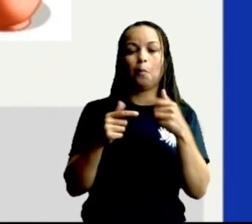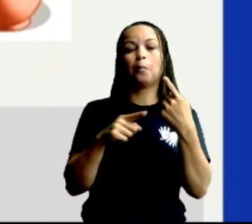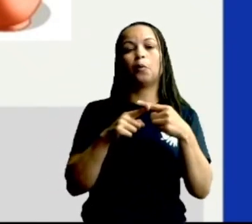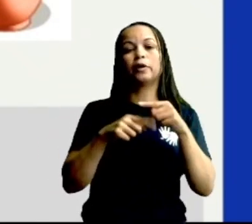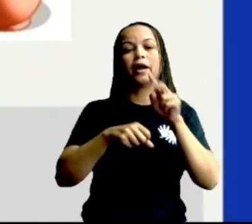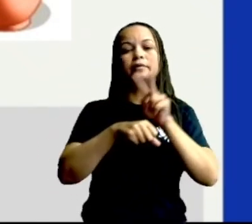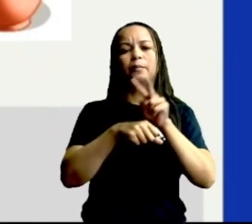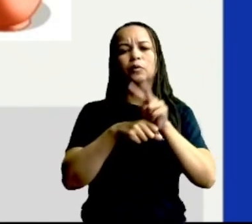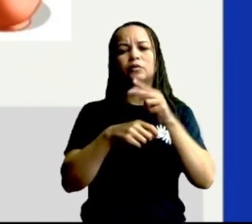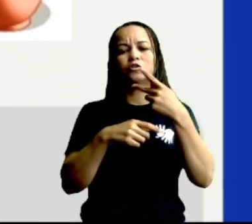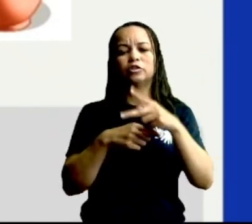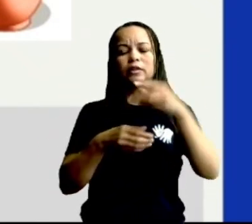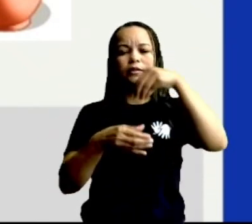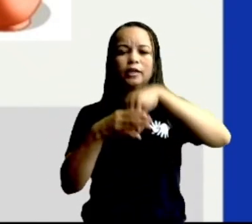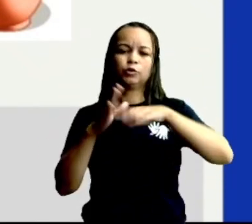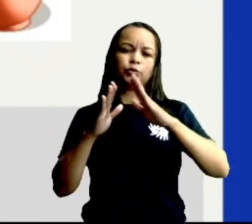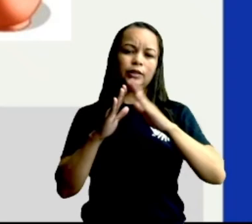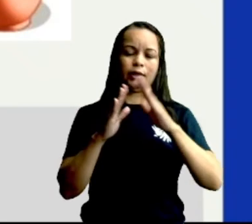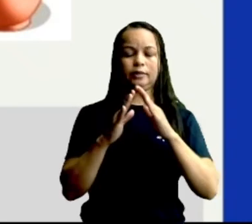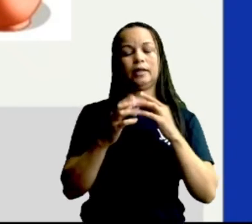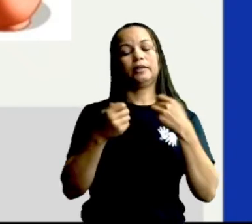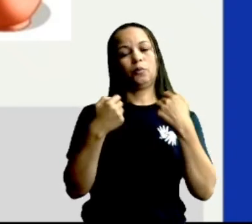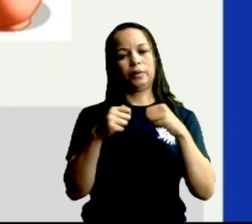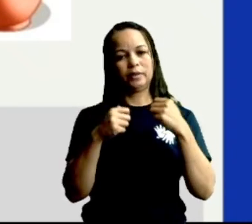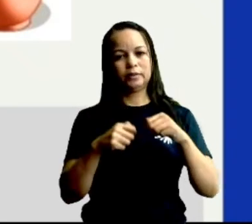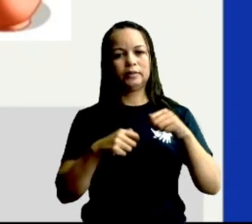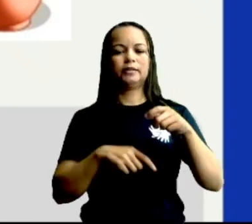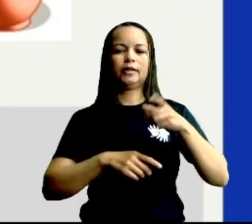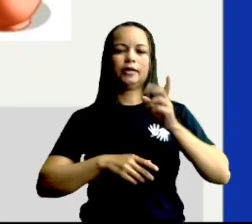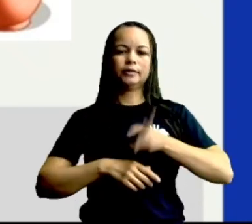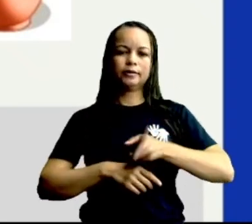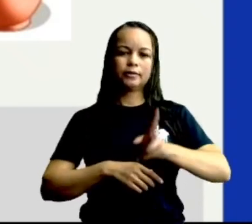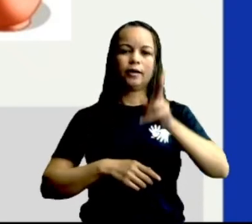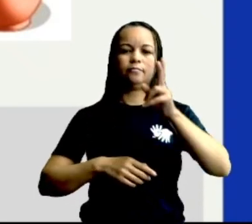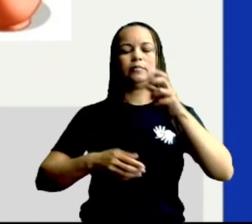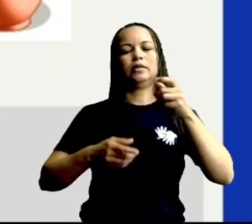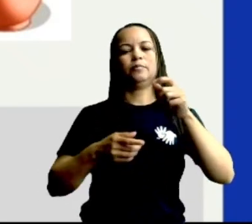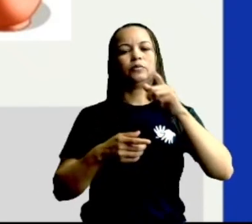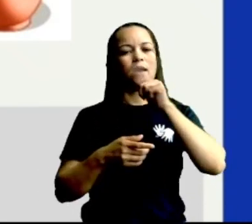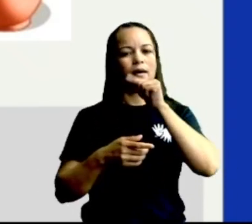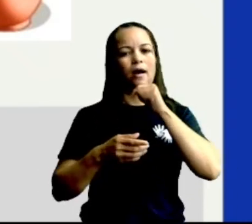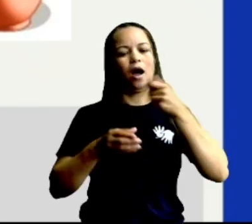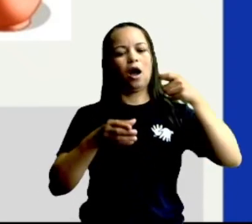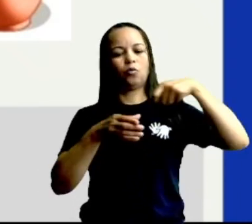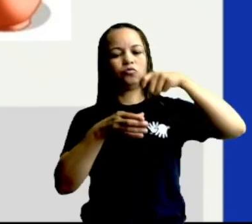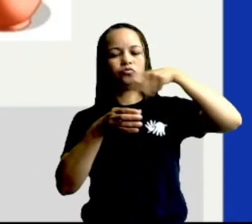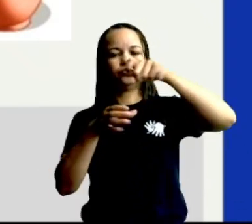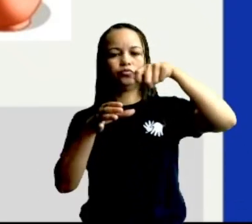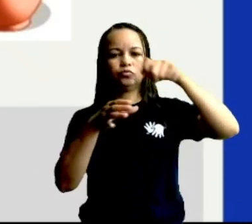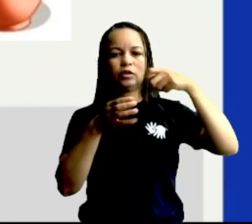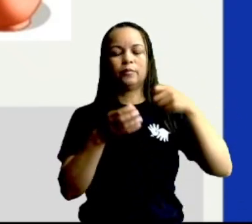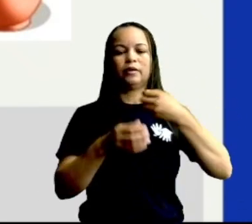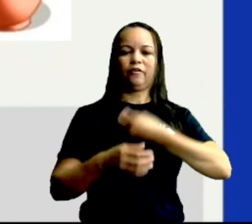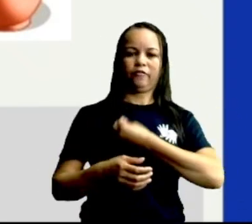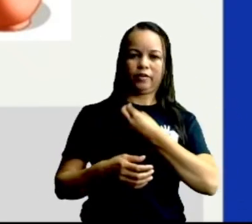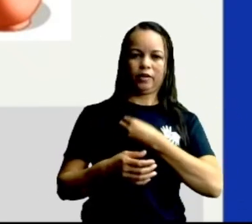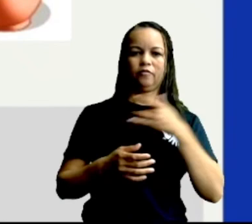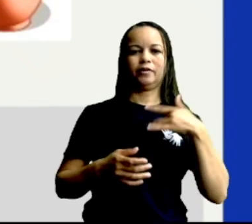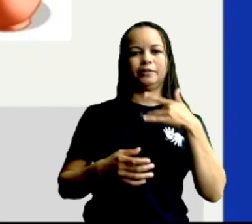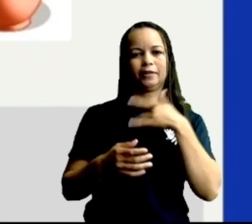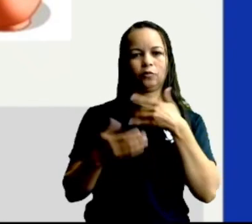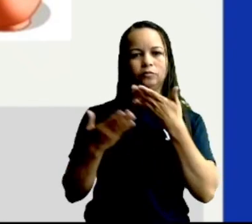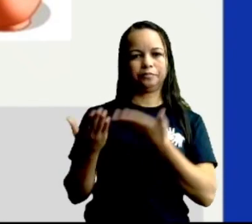protegido. Então você tem que estar colocando regularmente água ali no vasinho para a planta ficar viva e saudável.